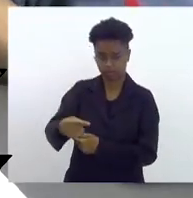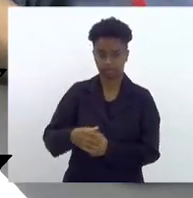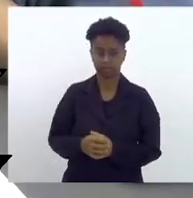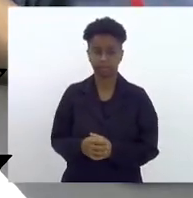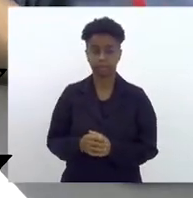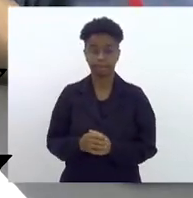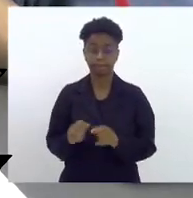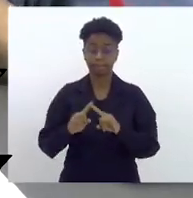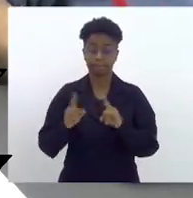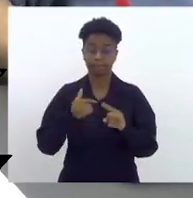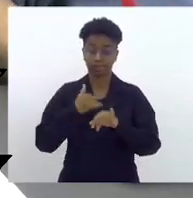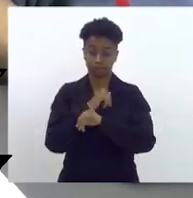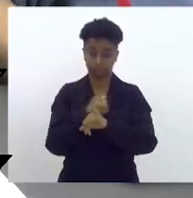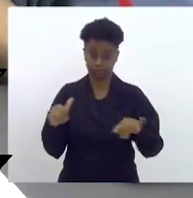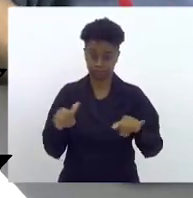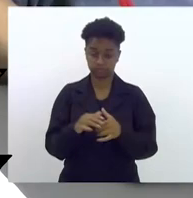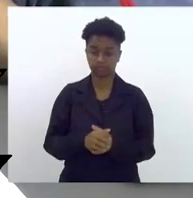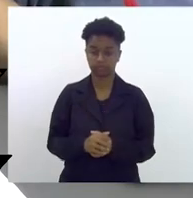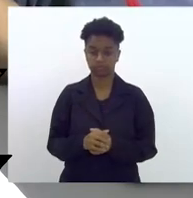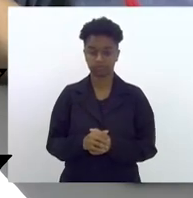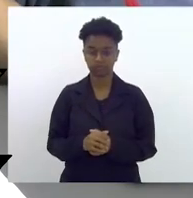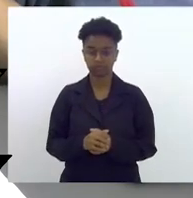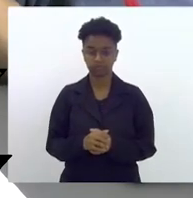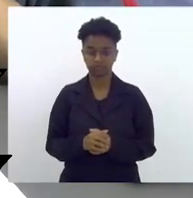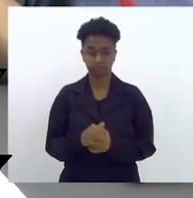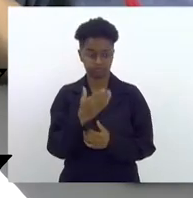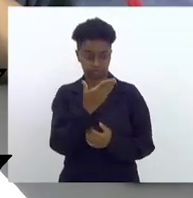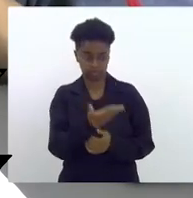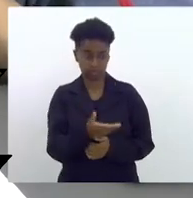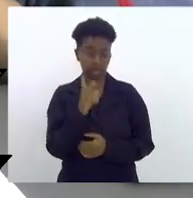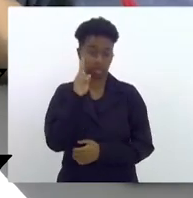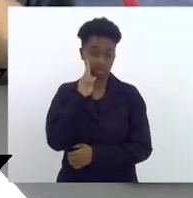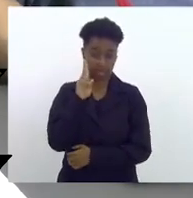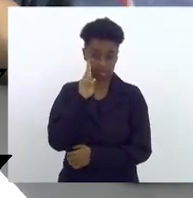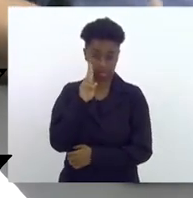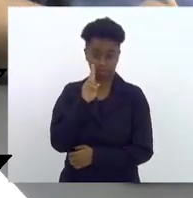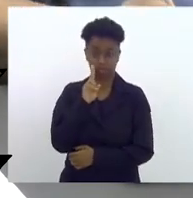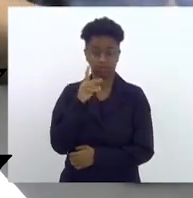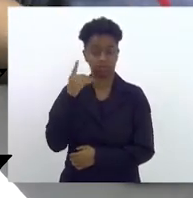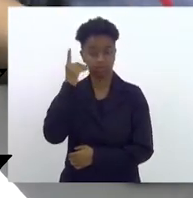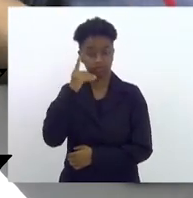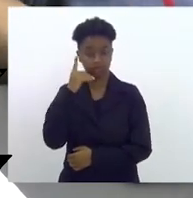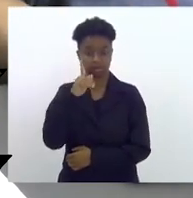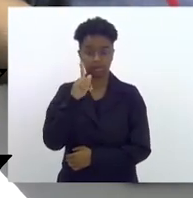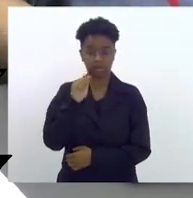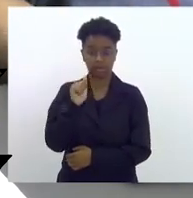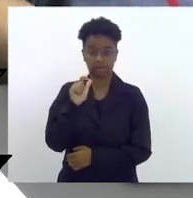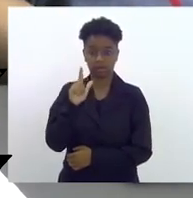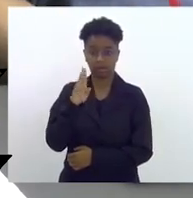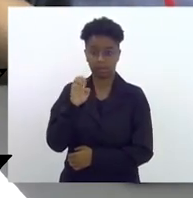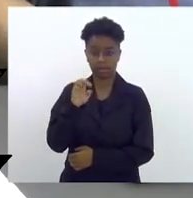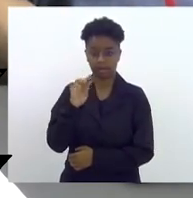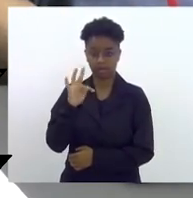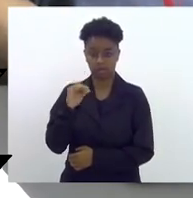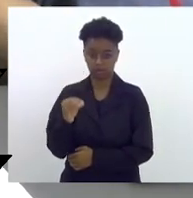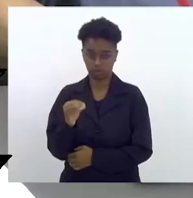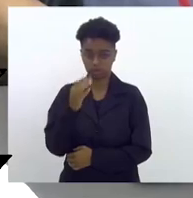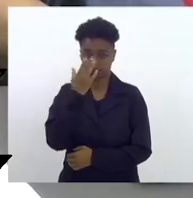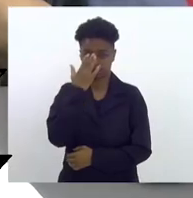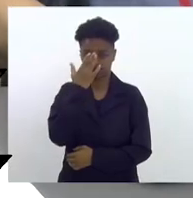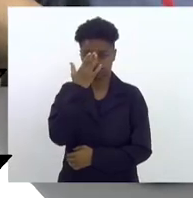dizer o seguinte vossa excelência lembrou do deputado Gualberto Vilma contradição na questão